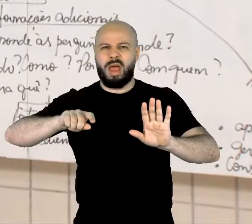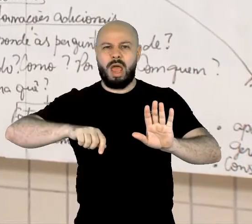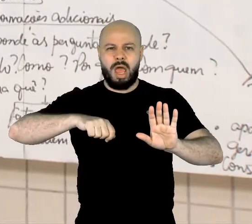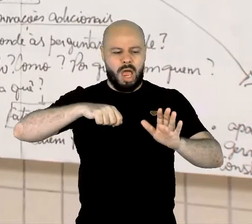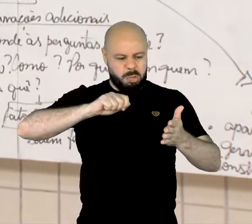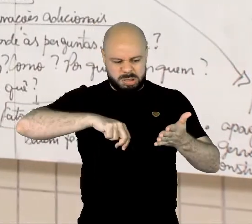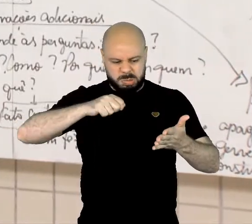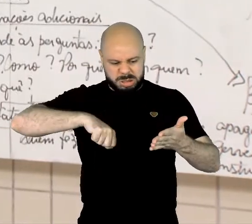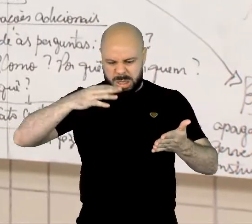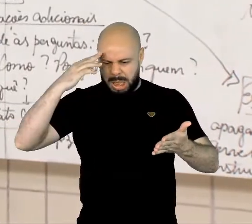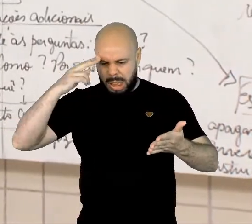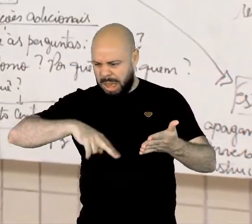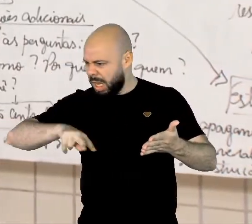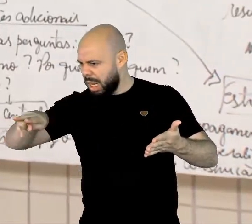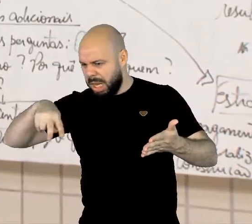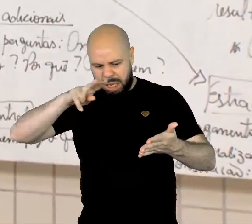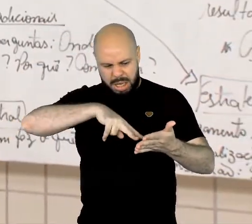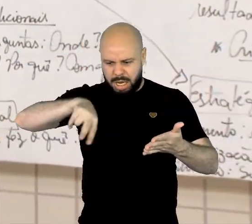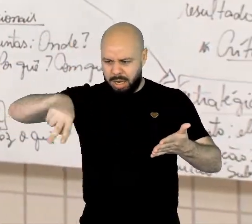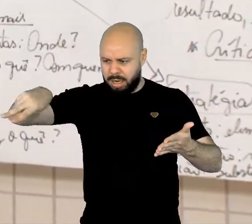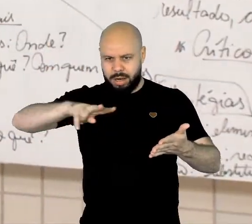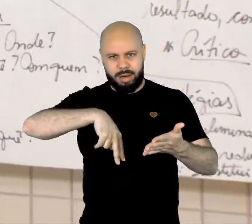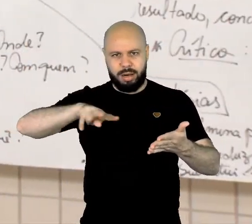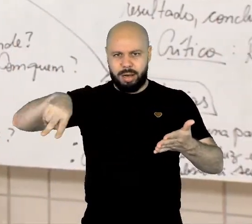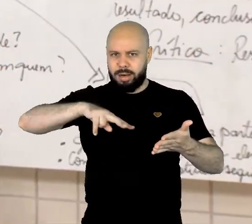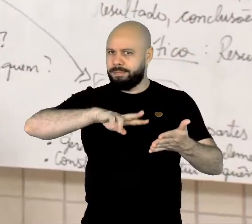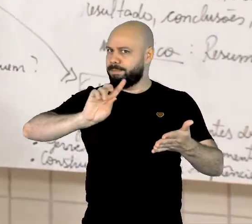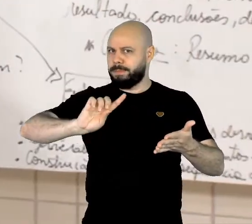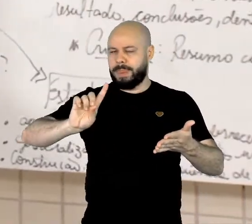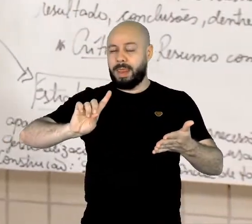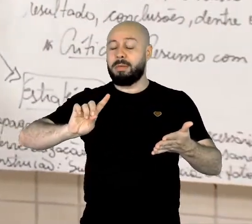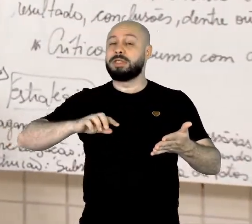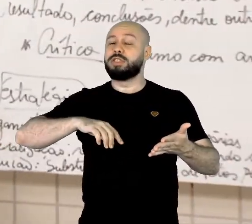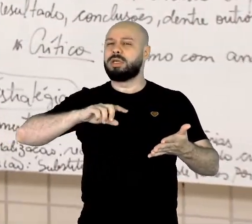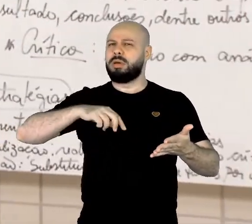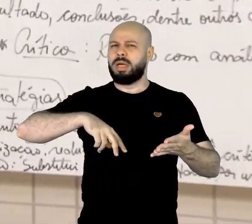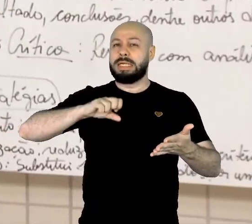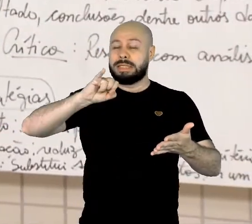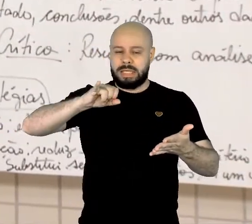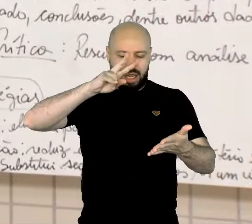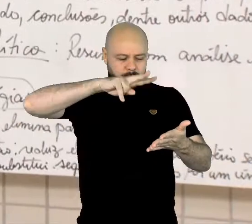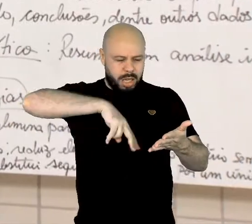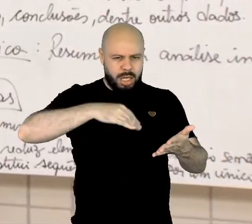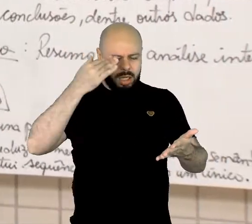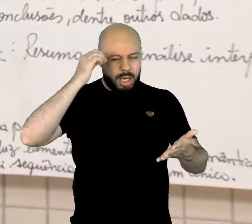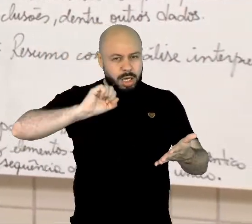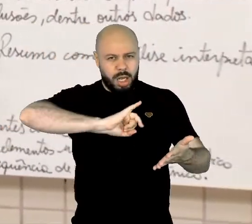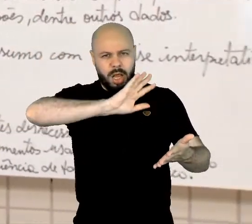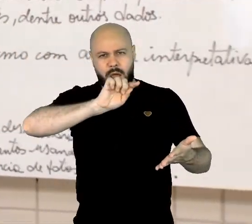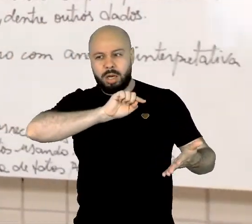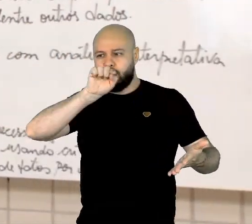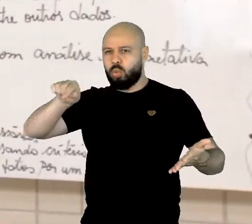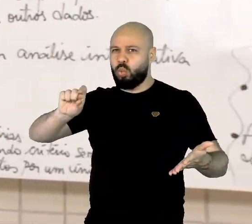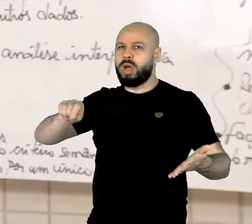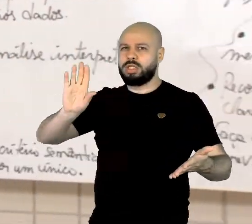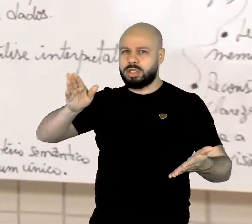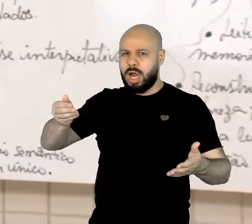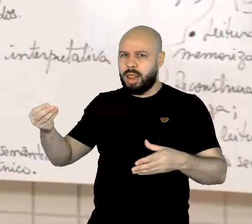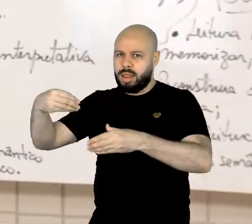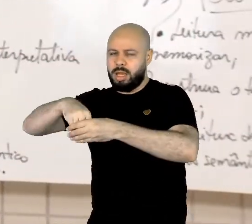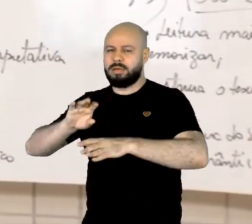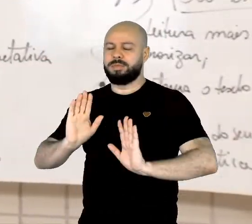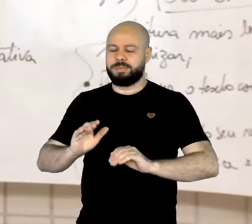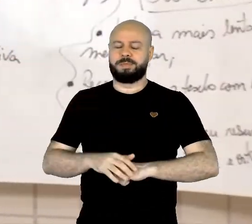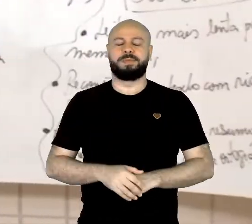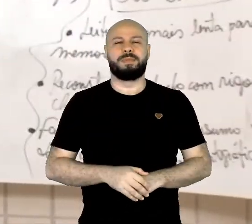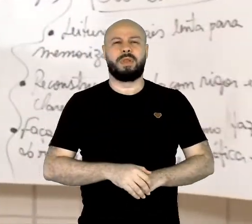Então, o seu texto ele deve ser compreensível, tá? Eliminar as partes desnecessárias, colocar, resumir só o que for